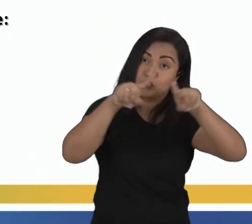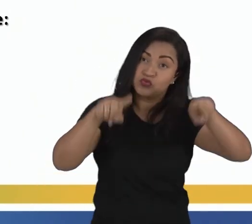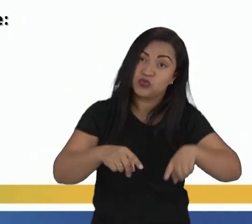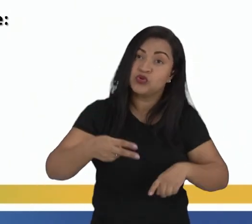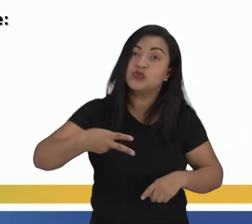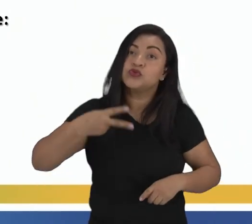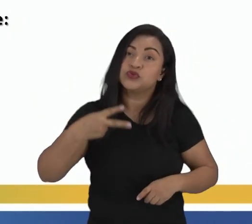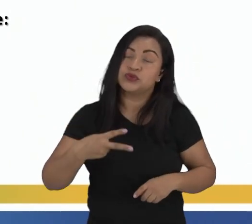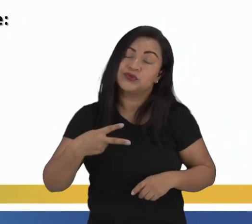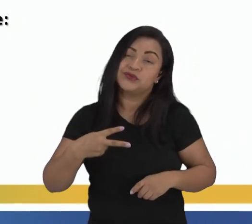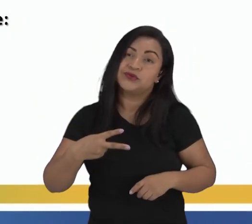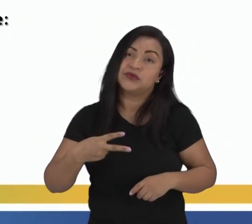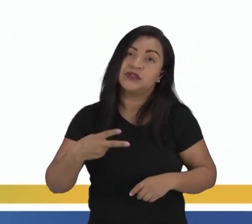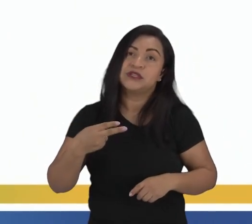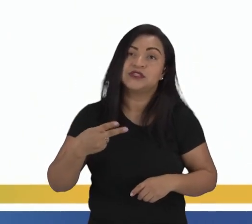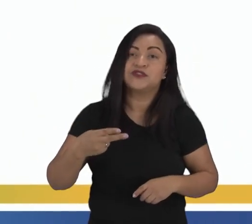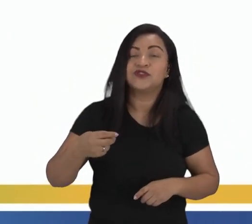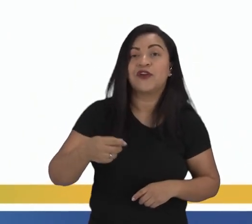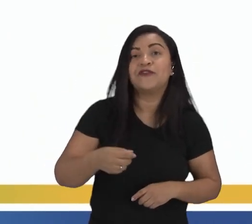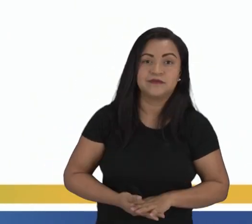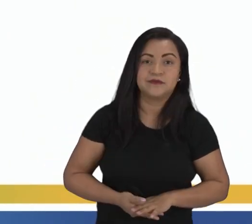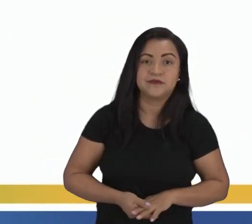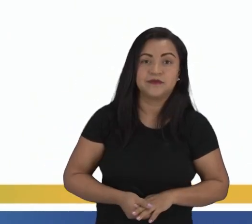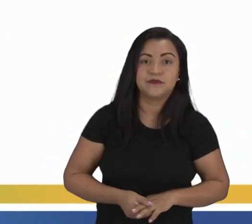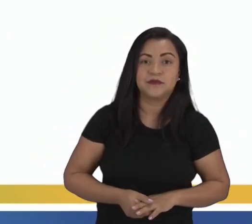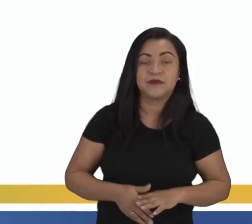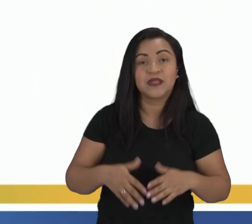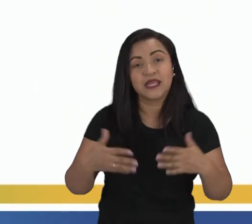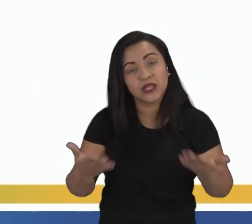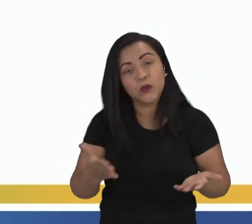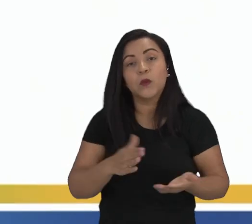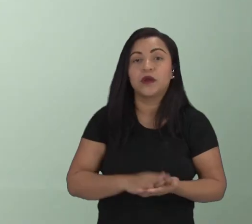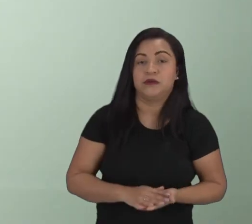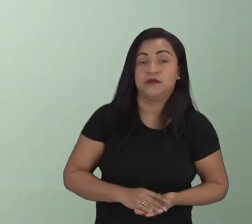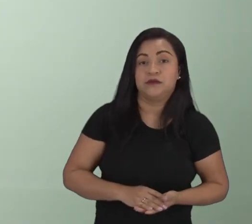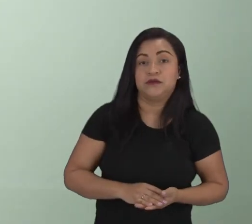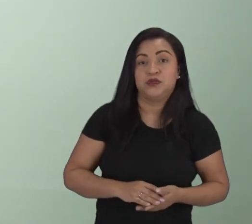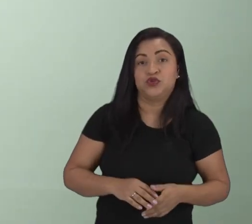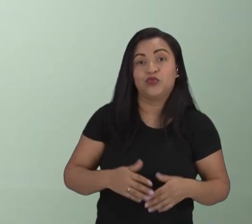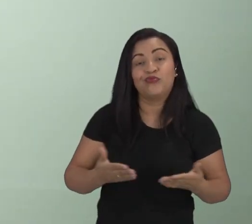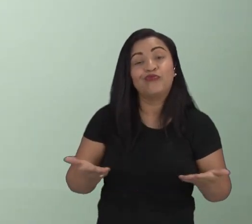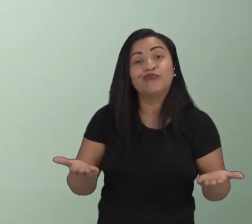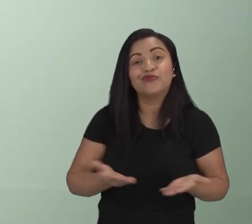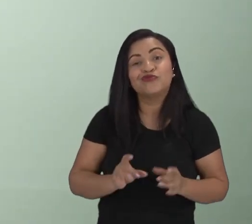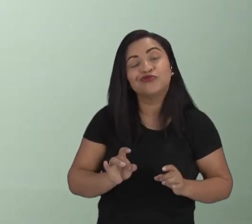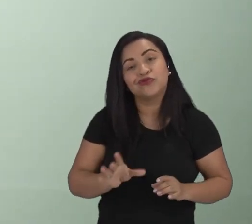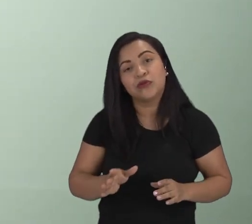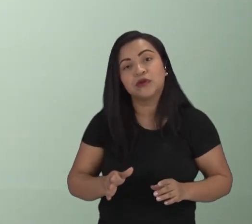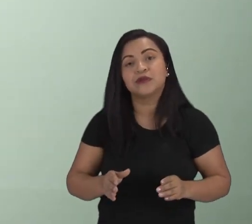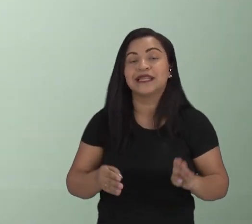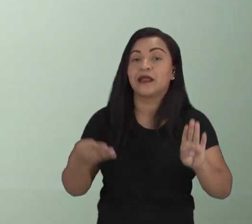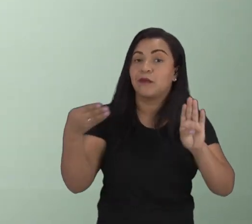1 a 27,5 newtons. Então é isso, pessoal. Por hoje é só. Não deixe